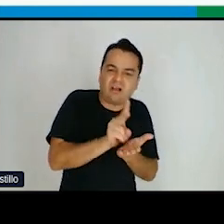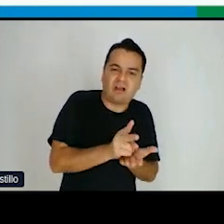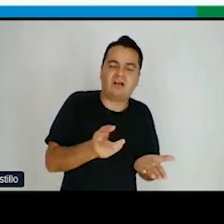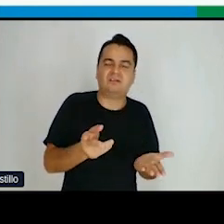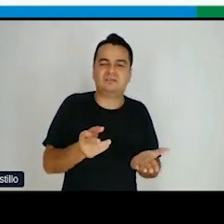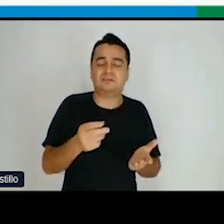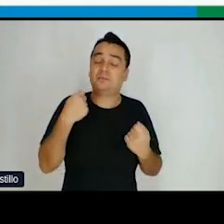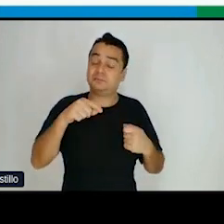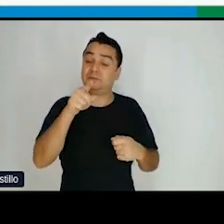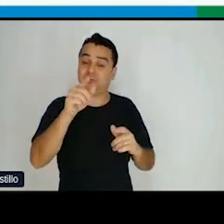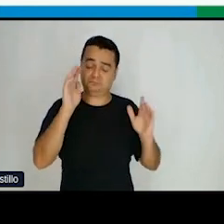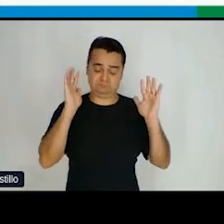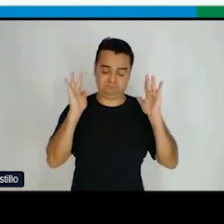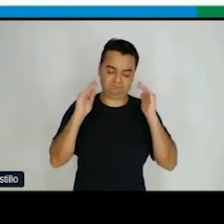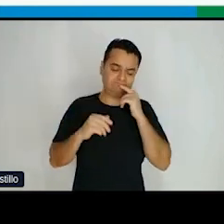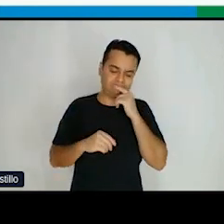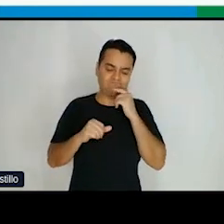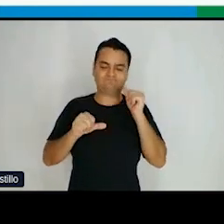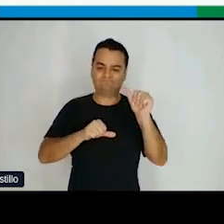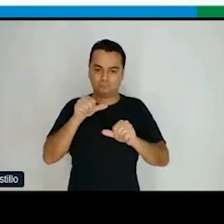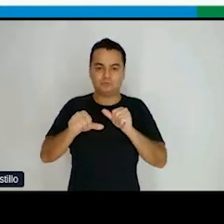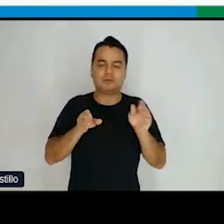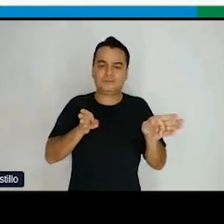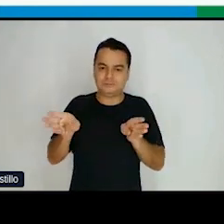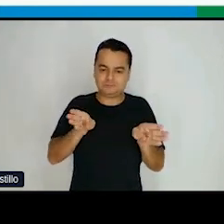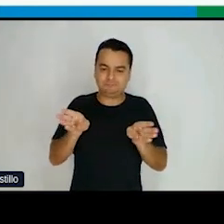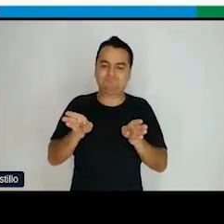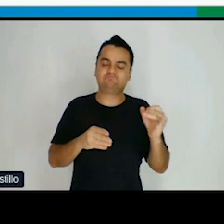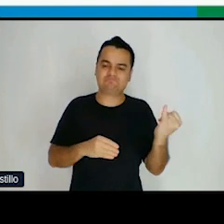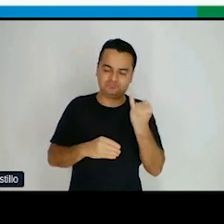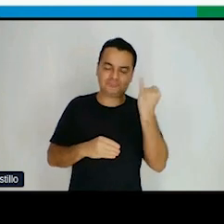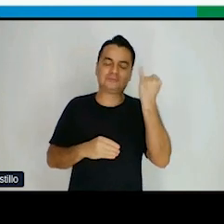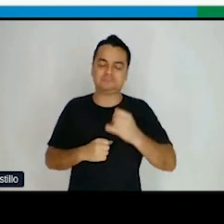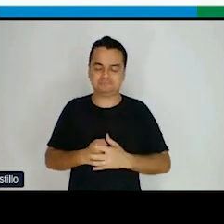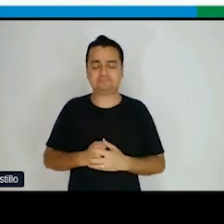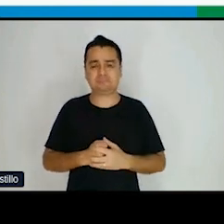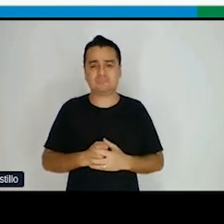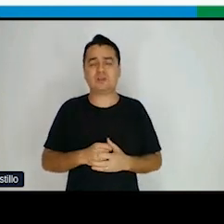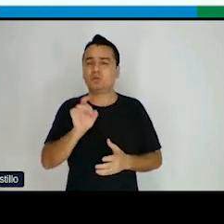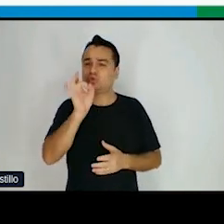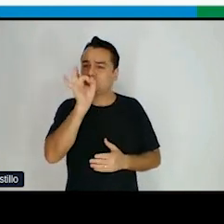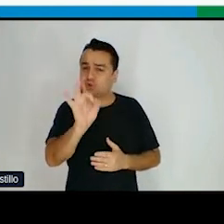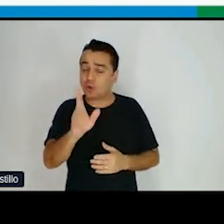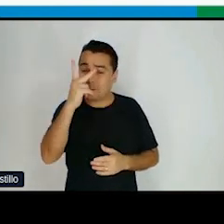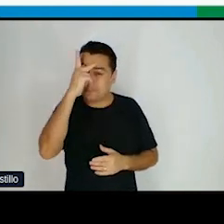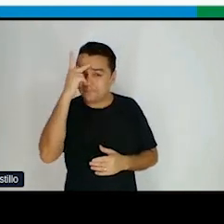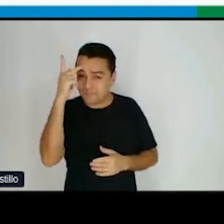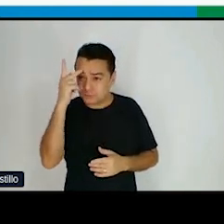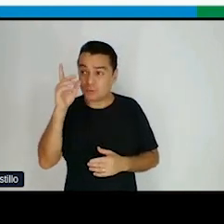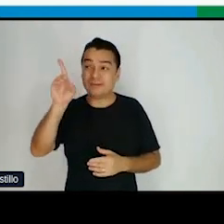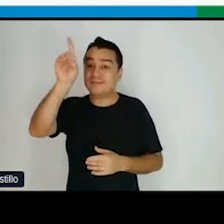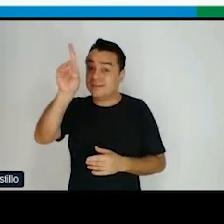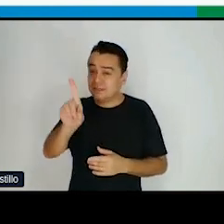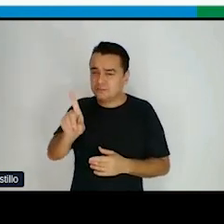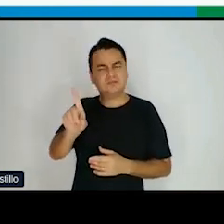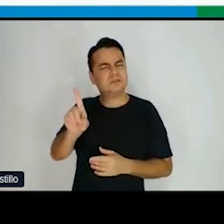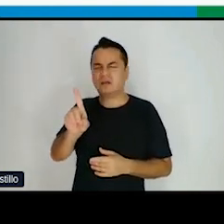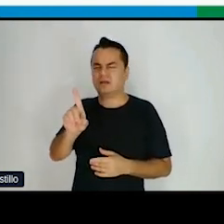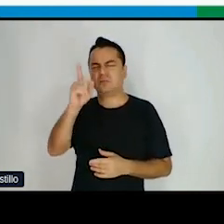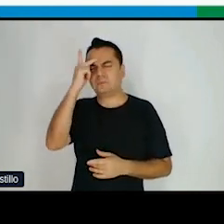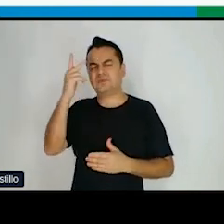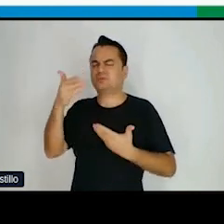esses insights, né? E mudar realmente o nosso pensamento de que não é só pessoa com algum tipo de deficiência